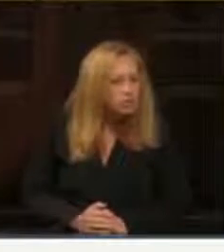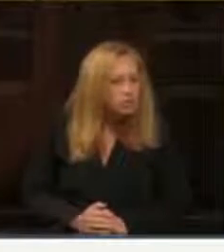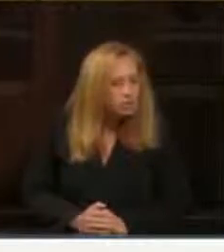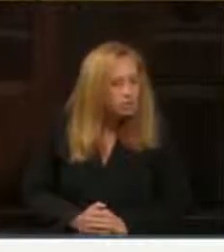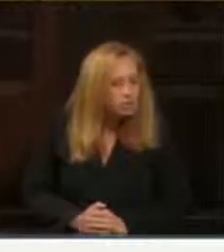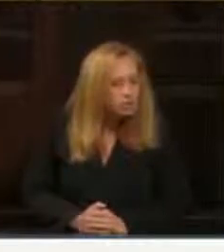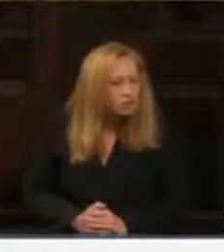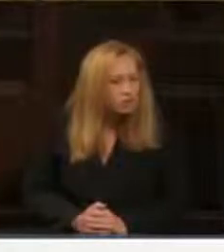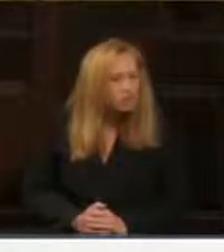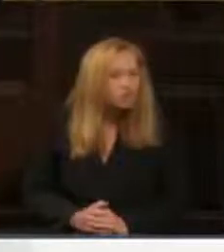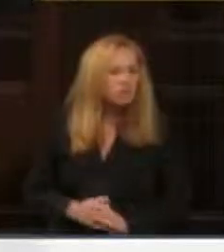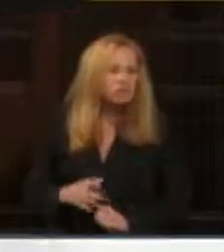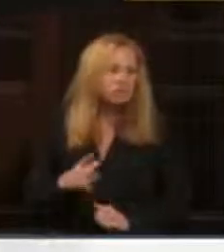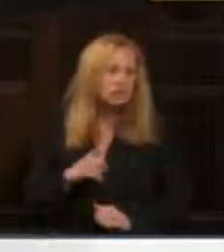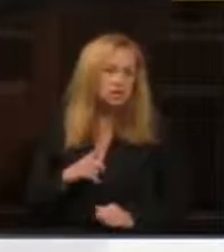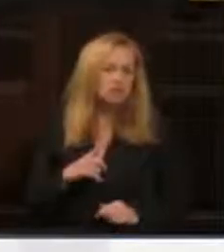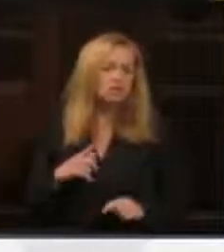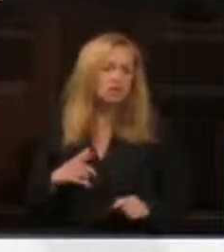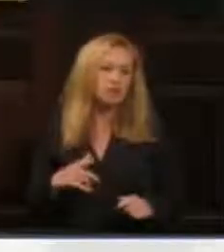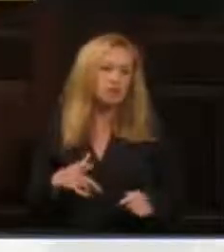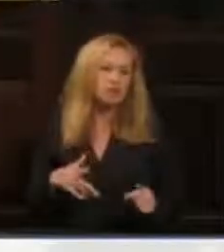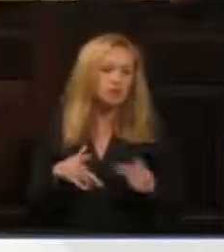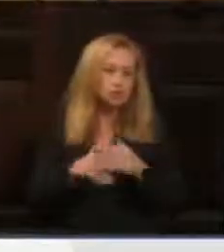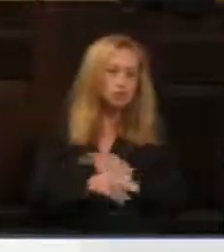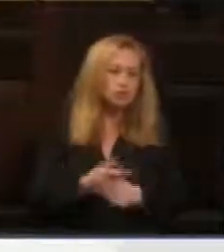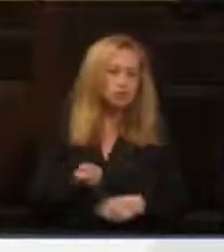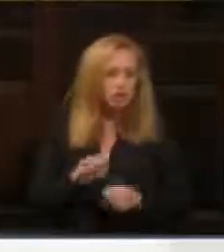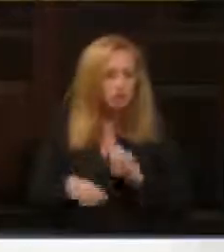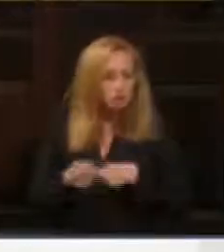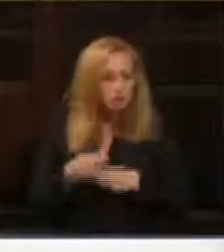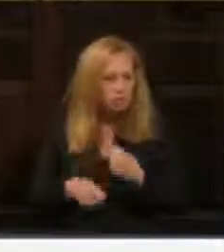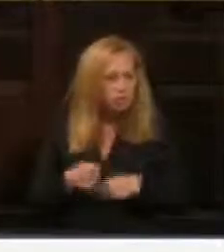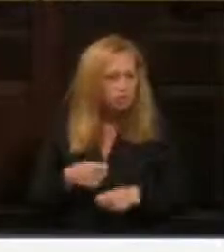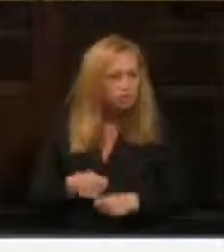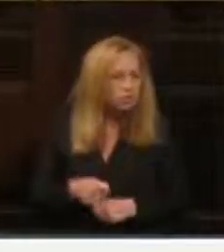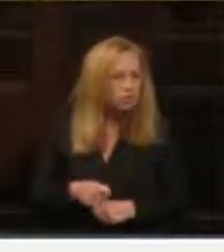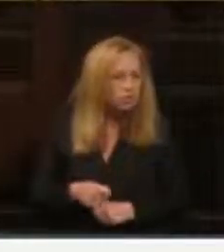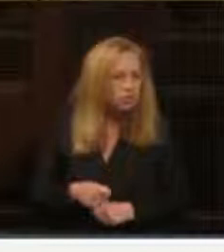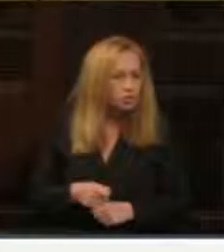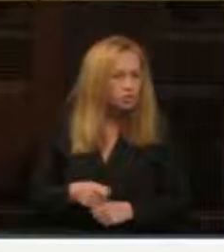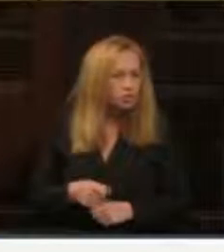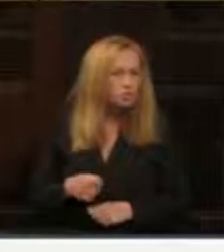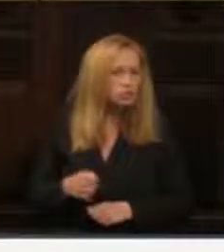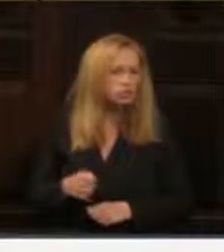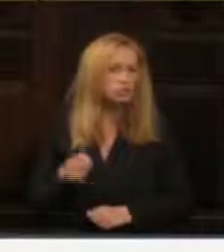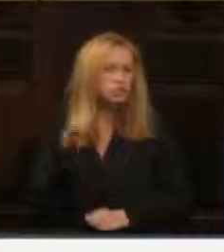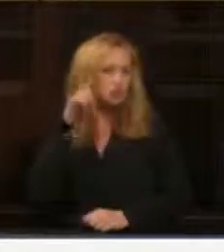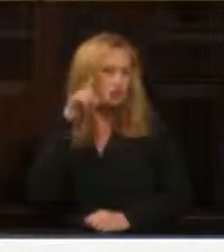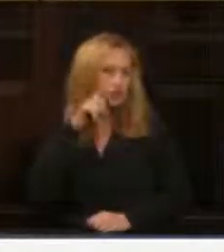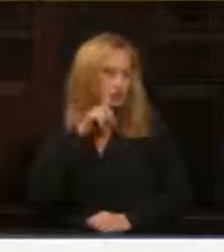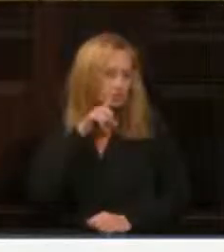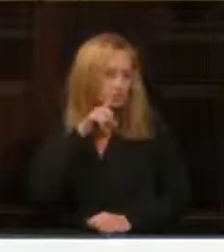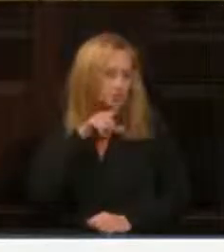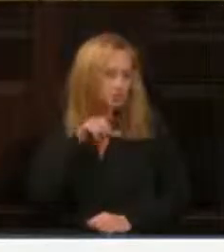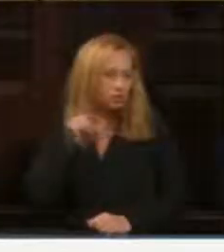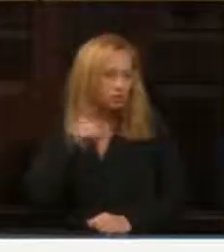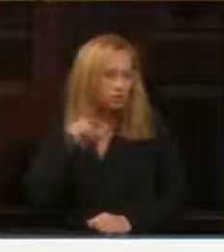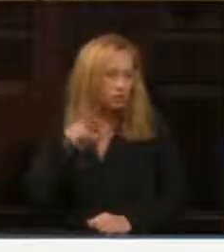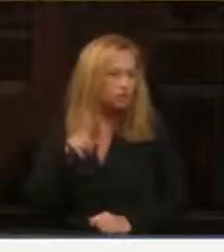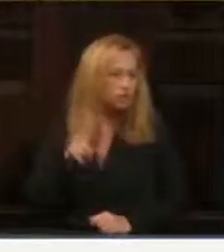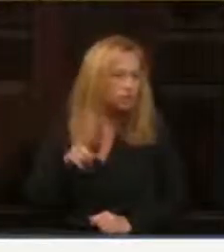trazer grandes prejuízos econômicos. O presidente participar de um jantar nos Estados Unidos com figuras como Steve